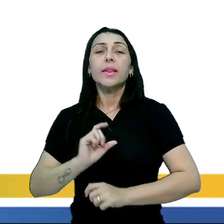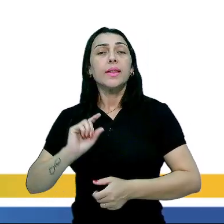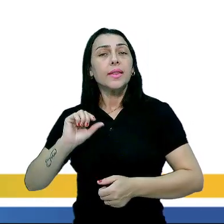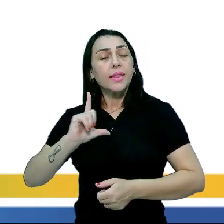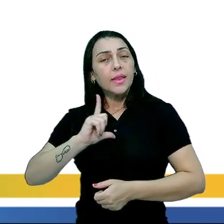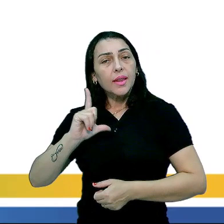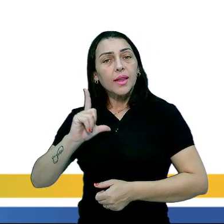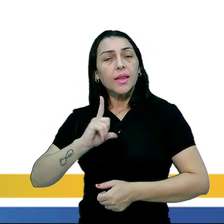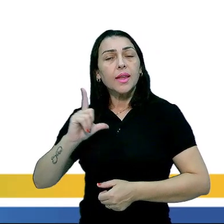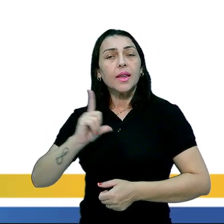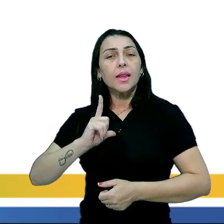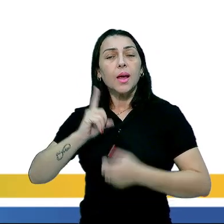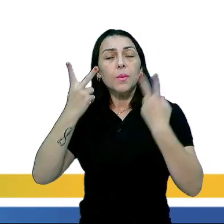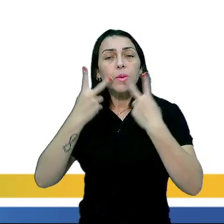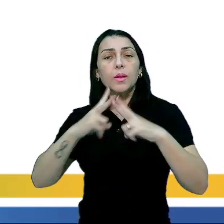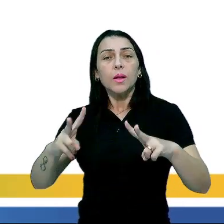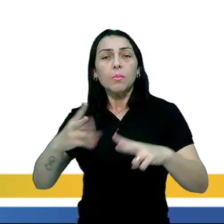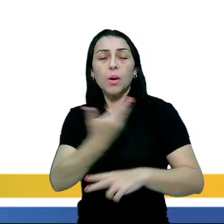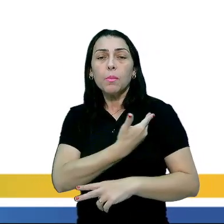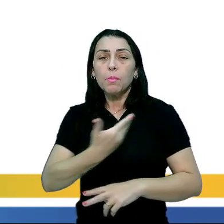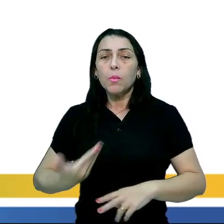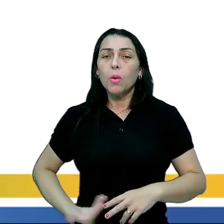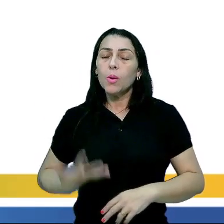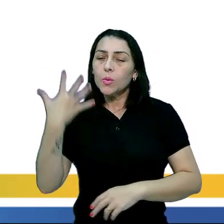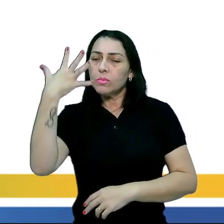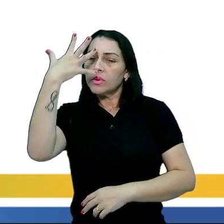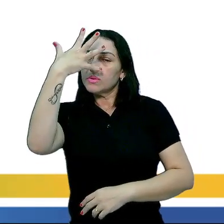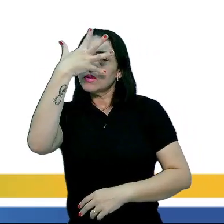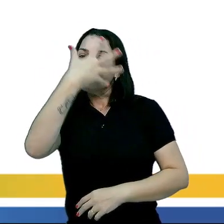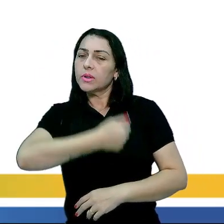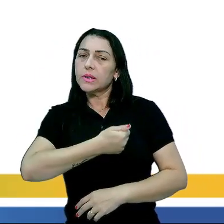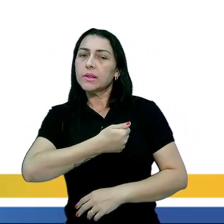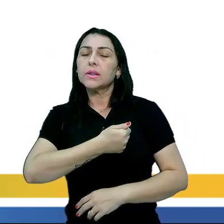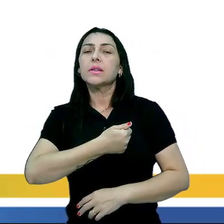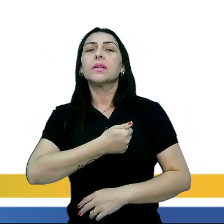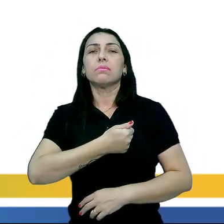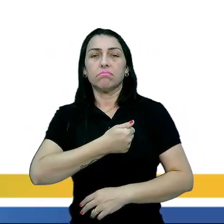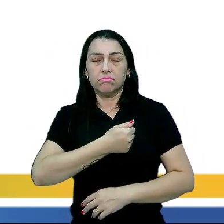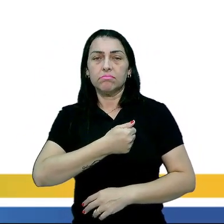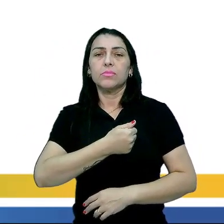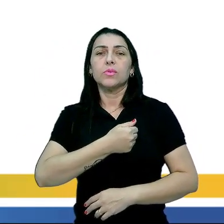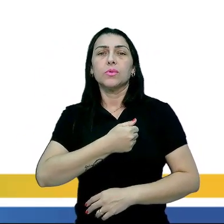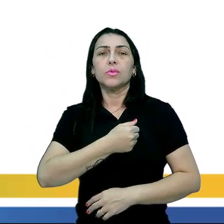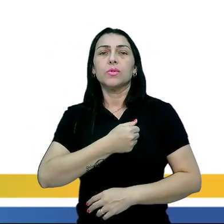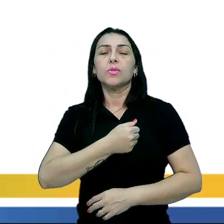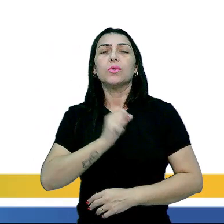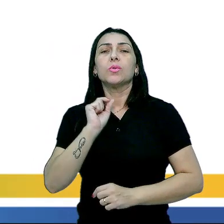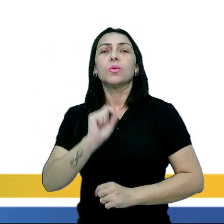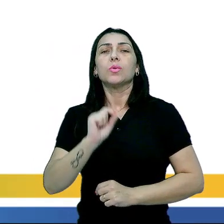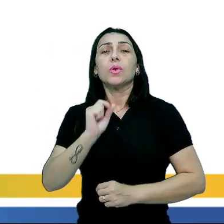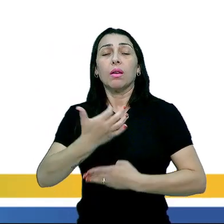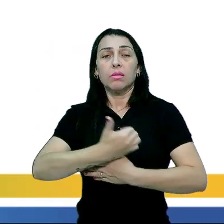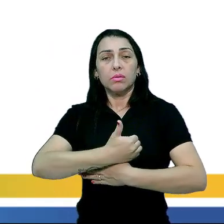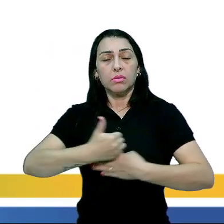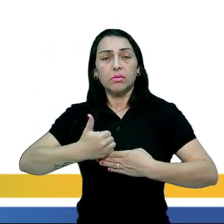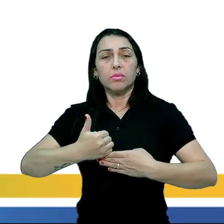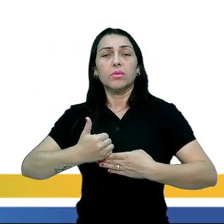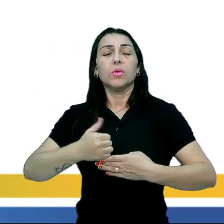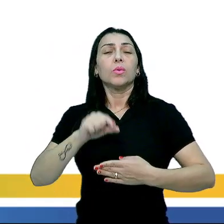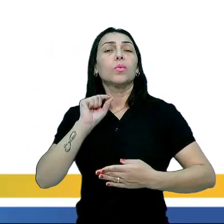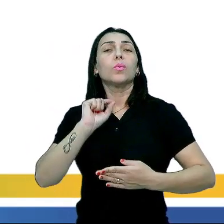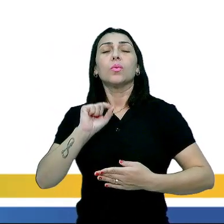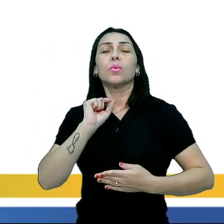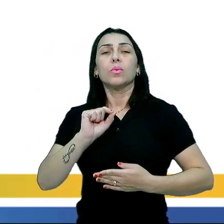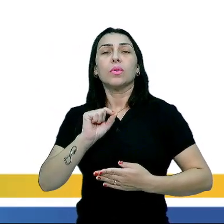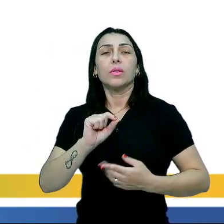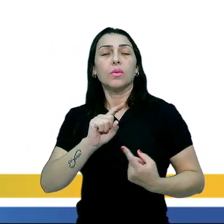ser testemunho público de beleza, da retidão de conduta e de